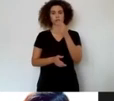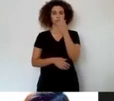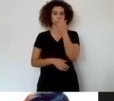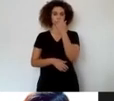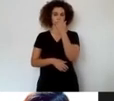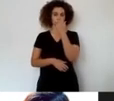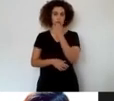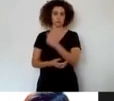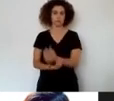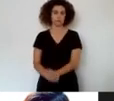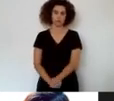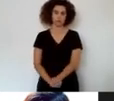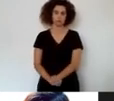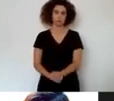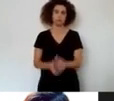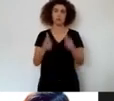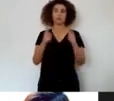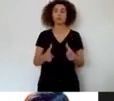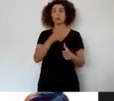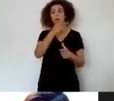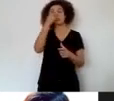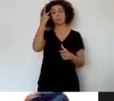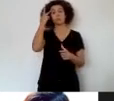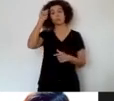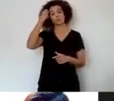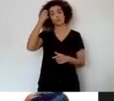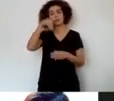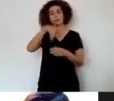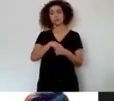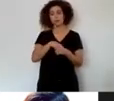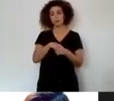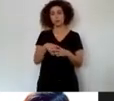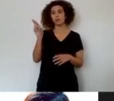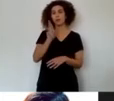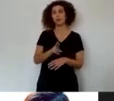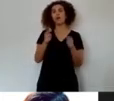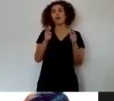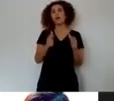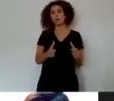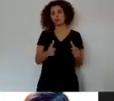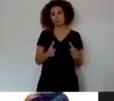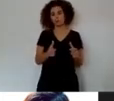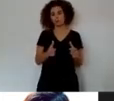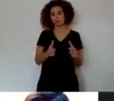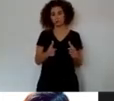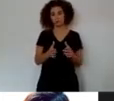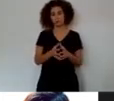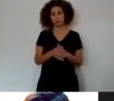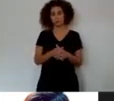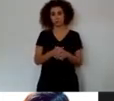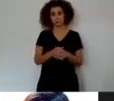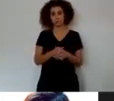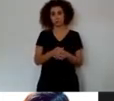né, onde essas pessoas negras estão circulando, podem circular, né, nesses outros lugares, mas se estiverem talvez professando,